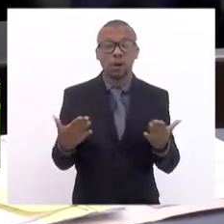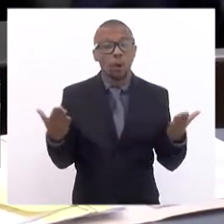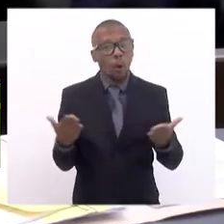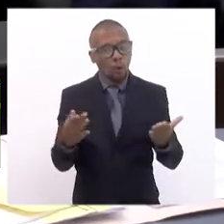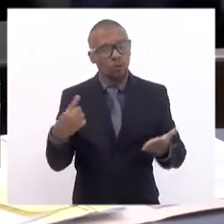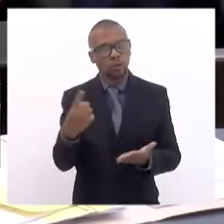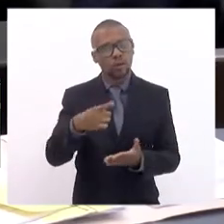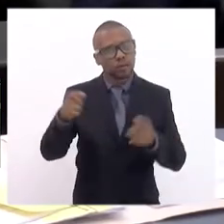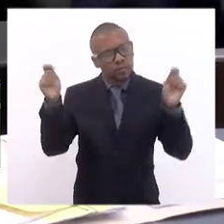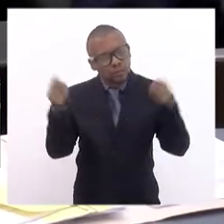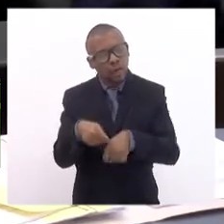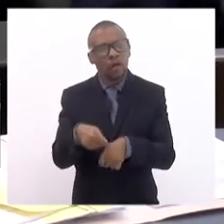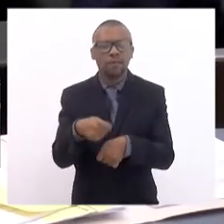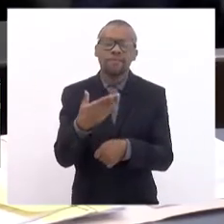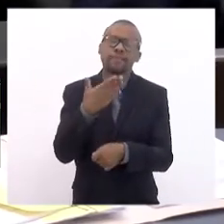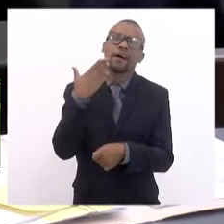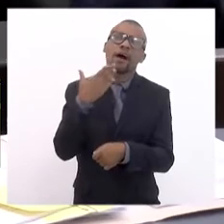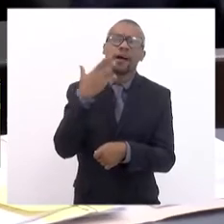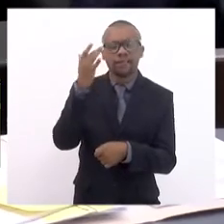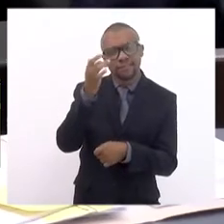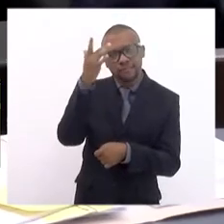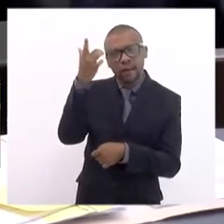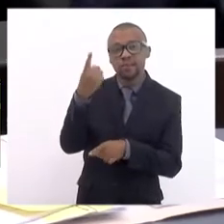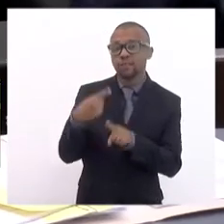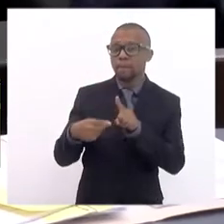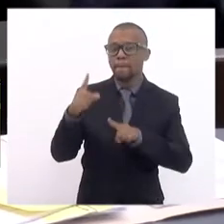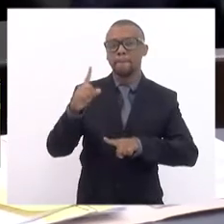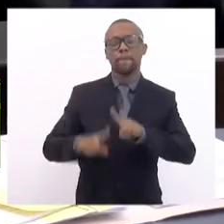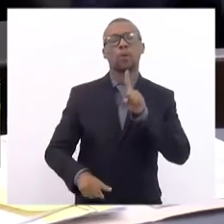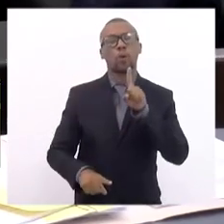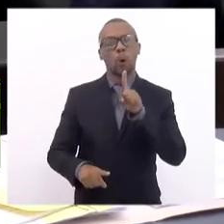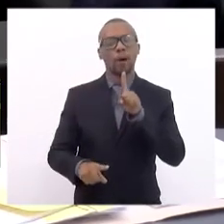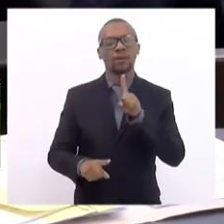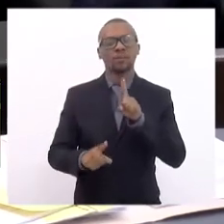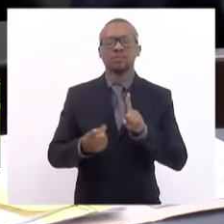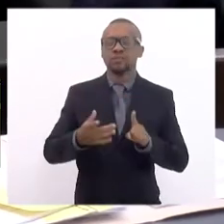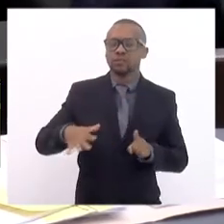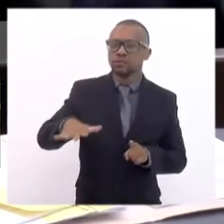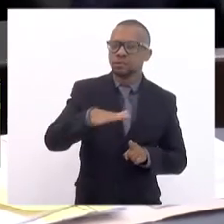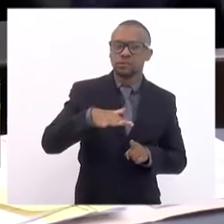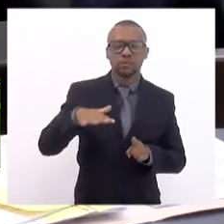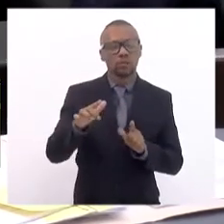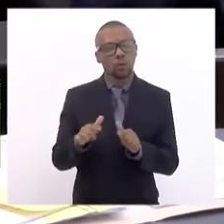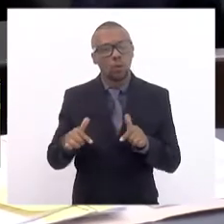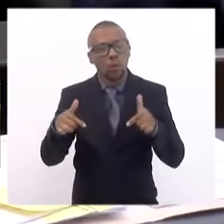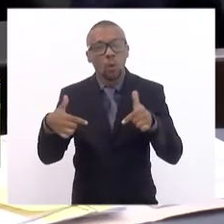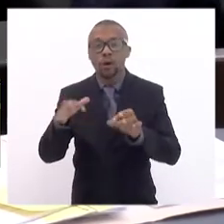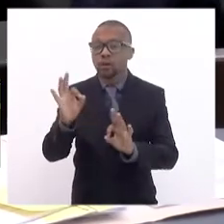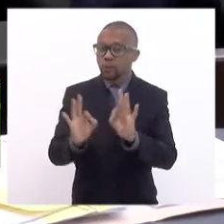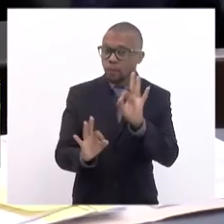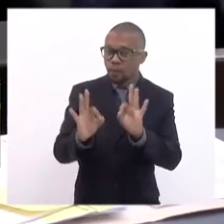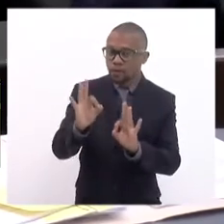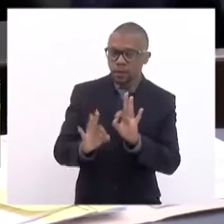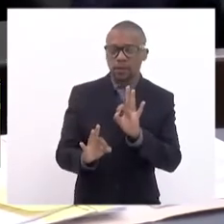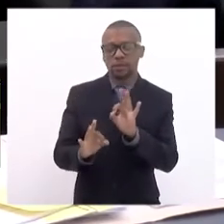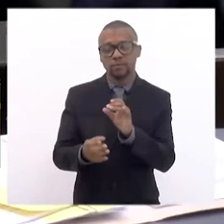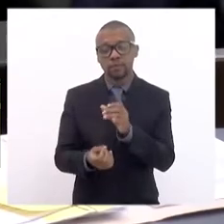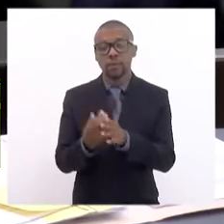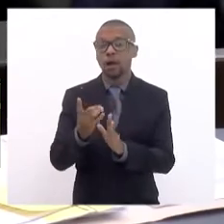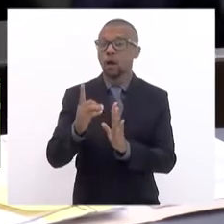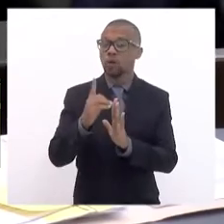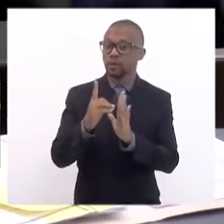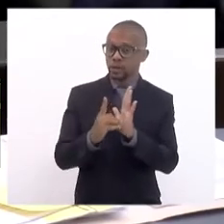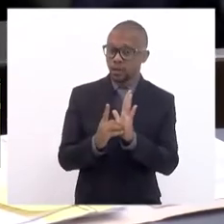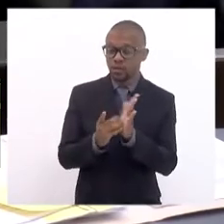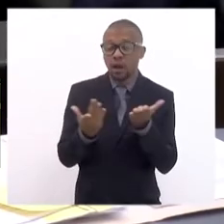com facilidade, né, de superar esse projeto, de fazer com que no projeto de decreto, eu vou ter uma